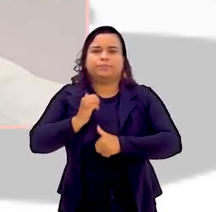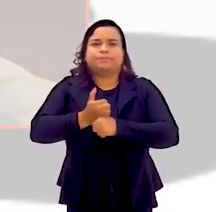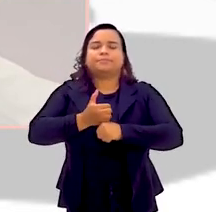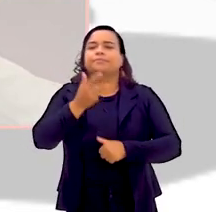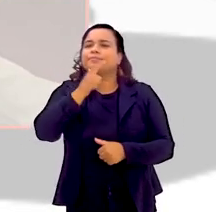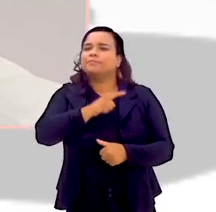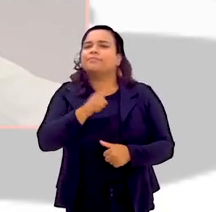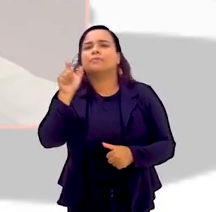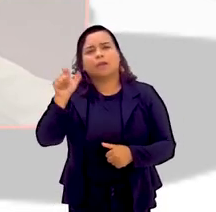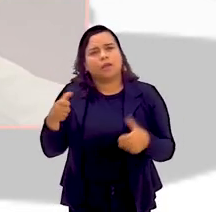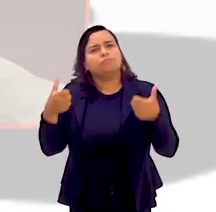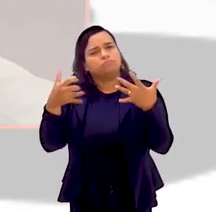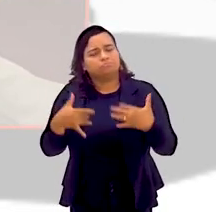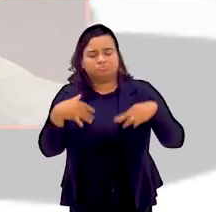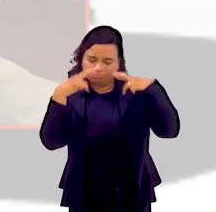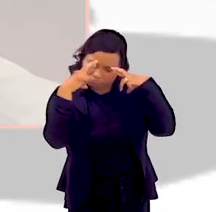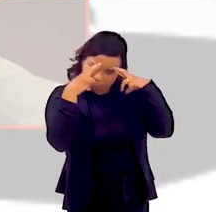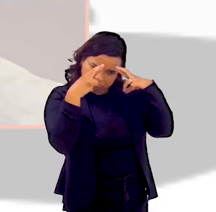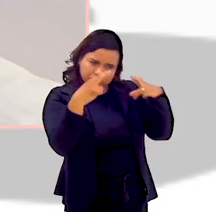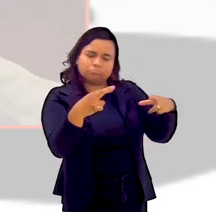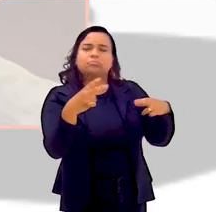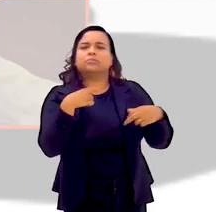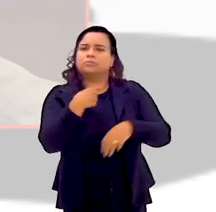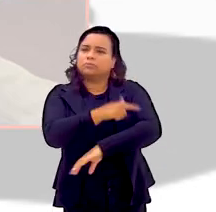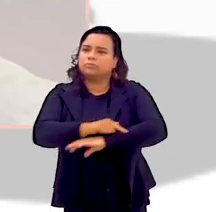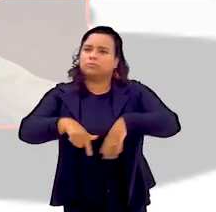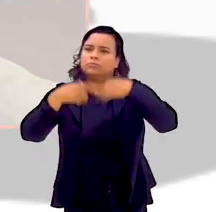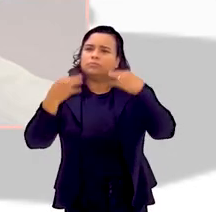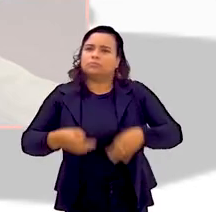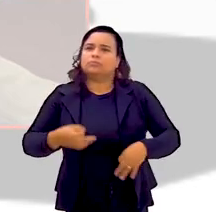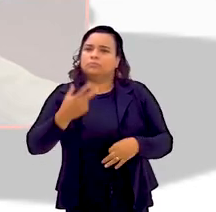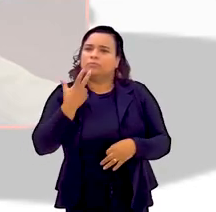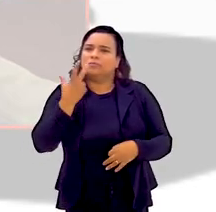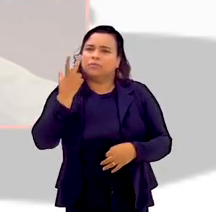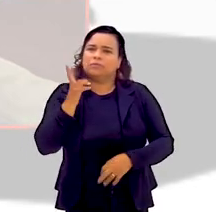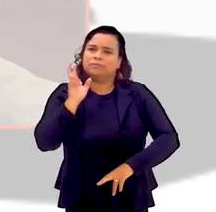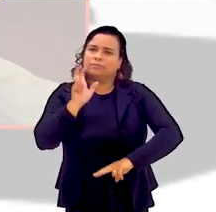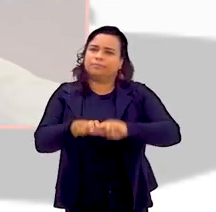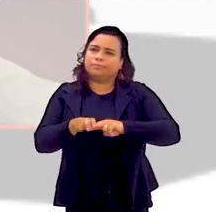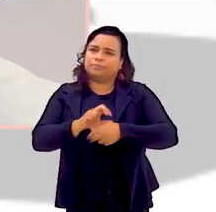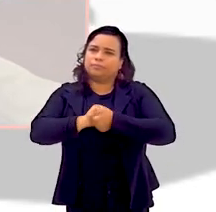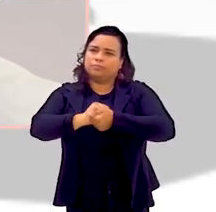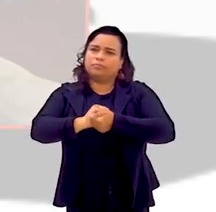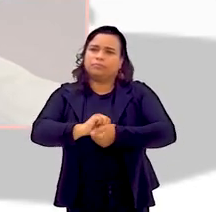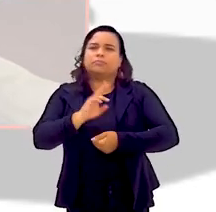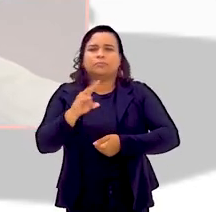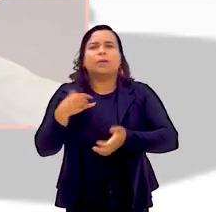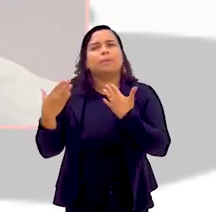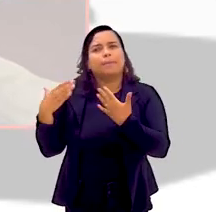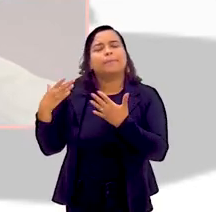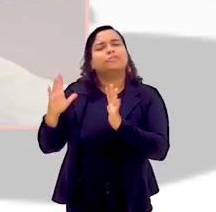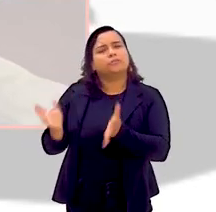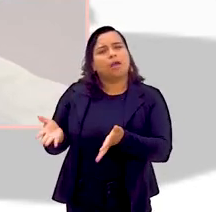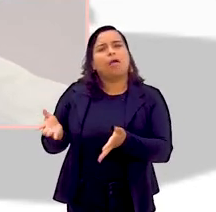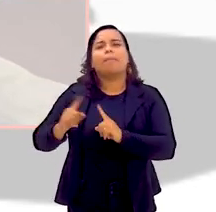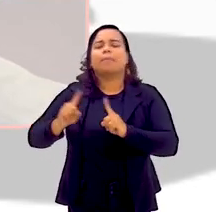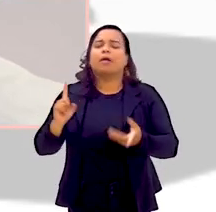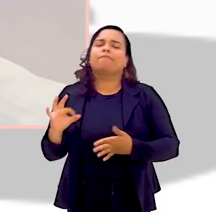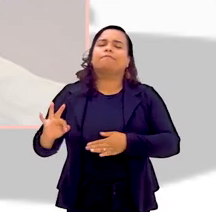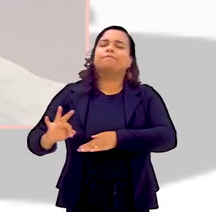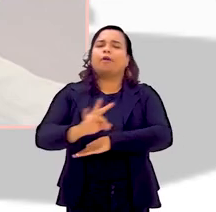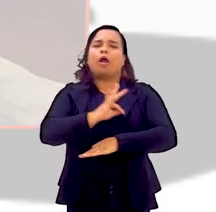se prontificou sendo muito respeitoso, que só vai se reunir com três. Apesar de ter feito conversas paralelas, está conversando